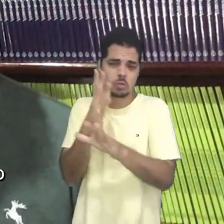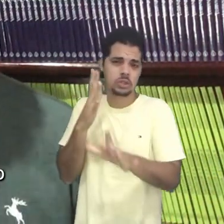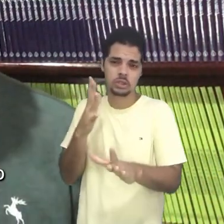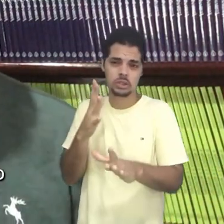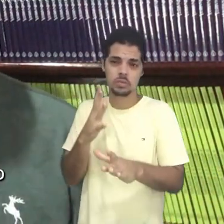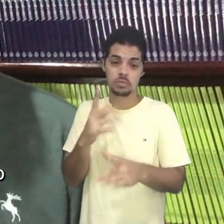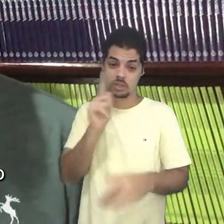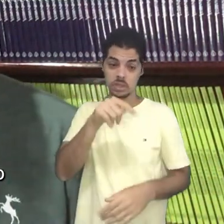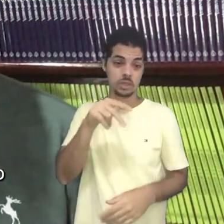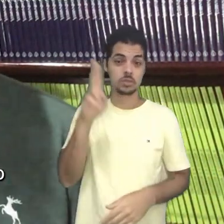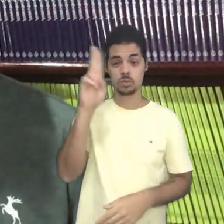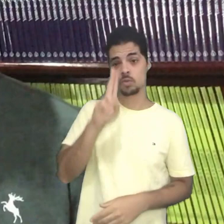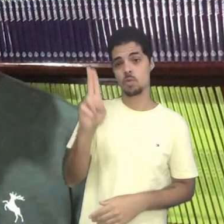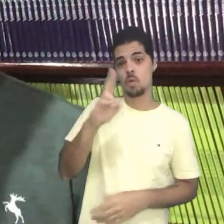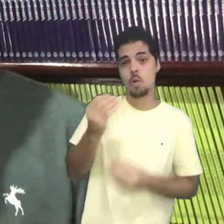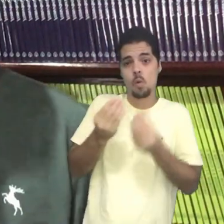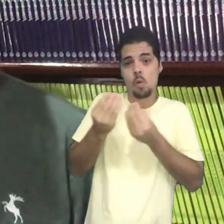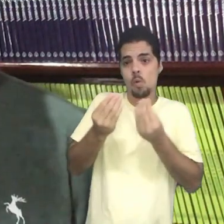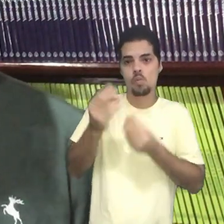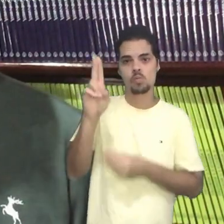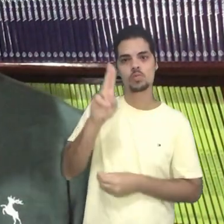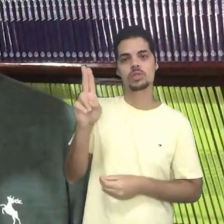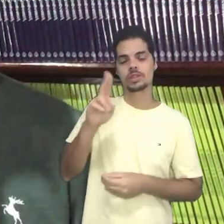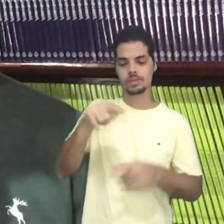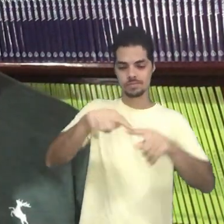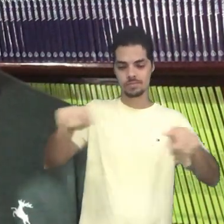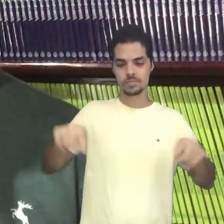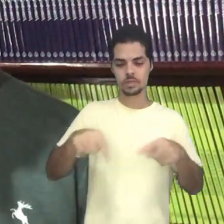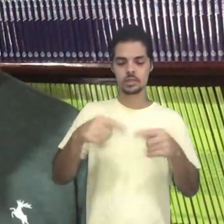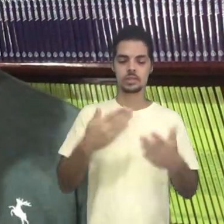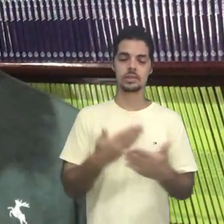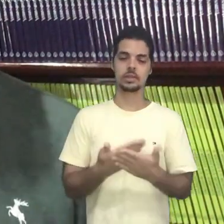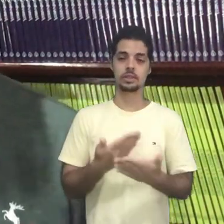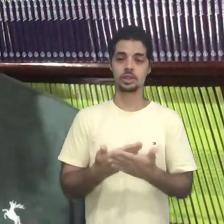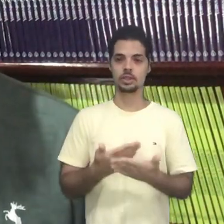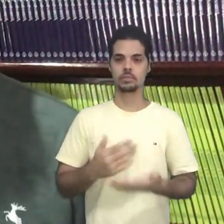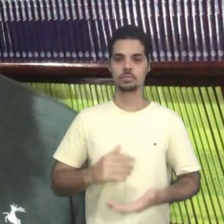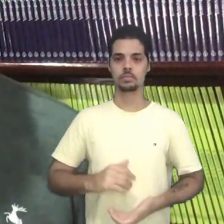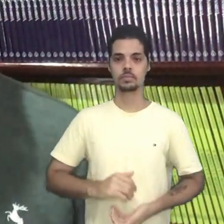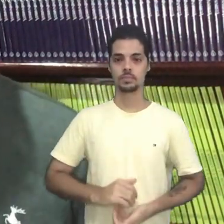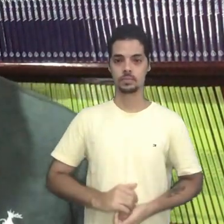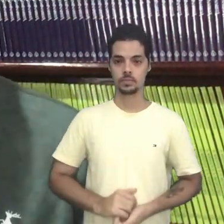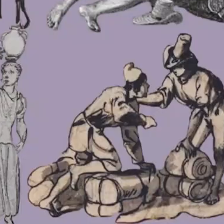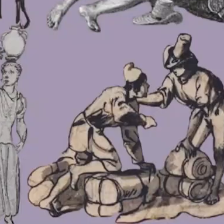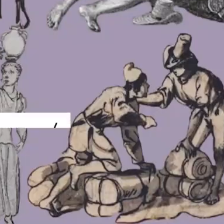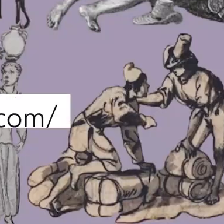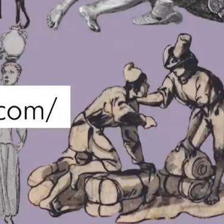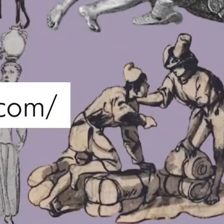professor para esse texto e como utilizá-lo de maneira didática em sala de aula.